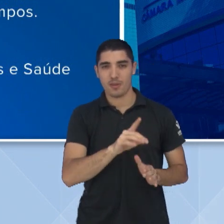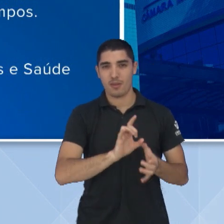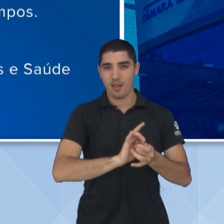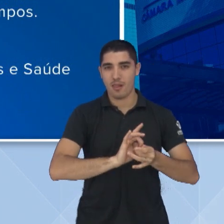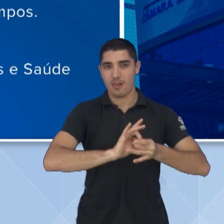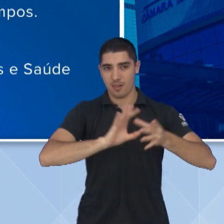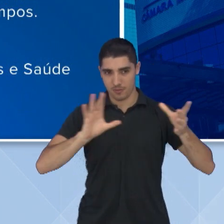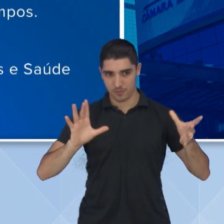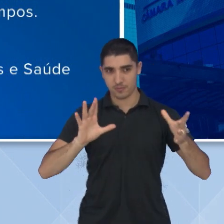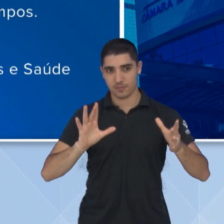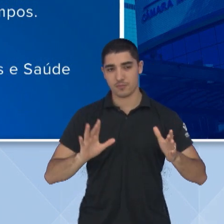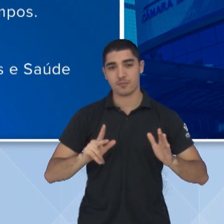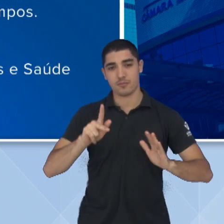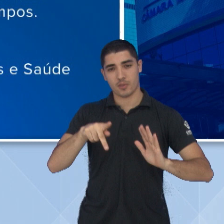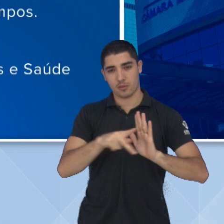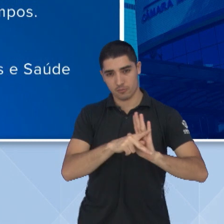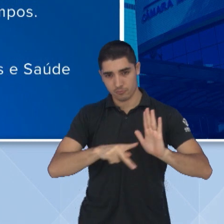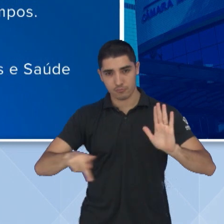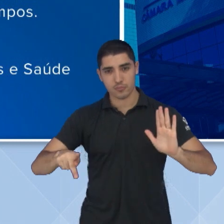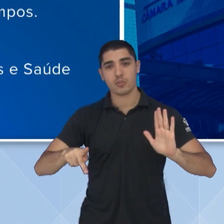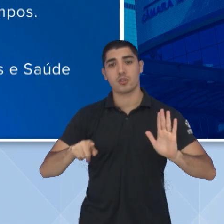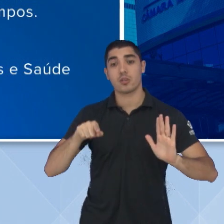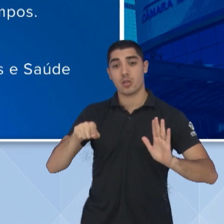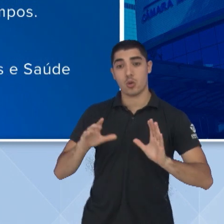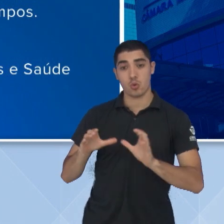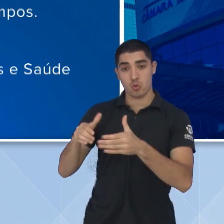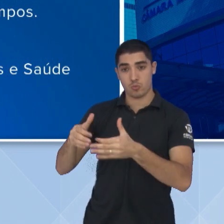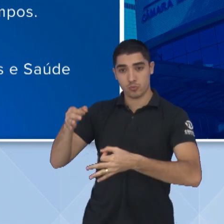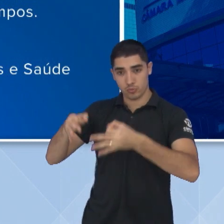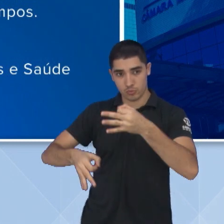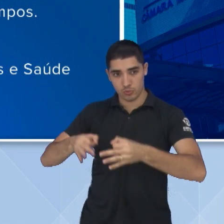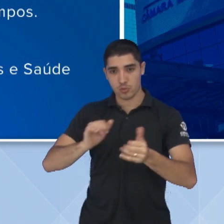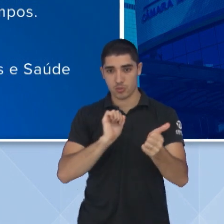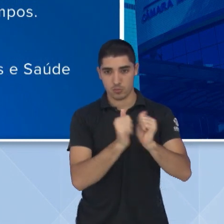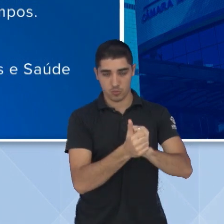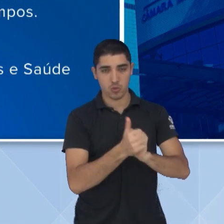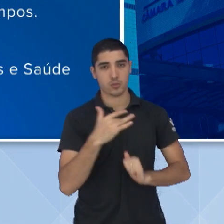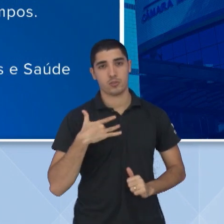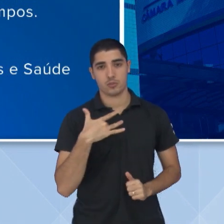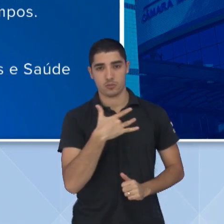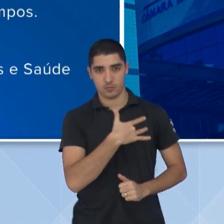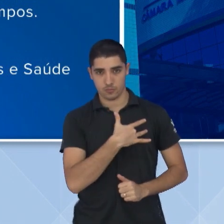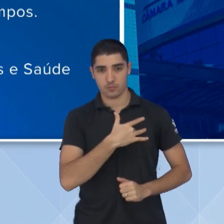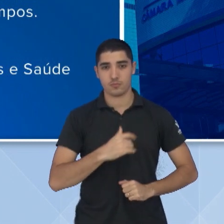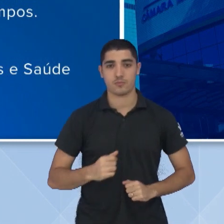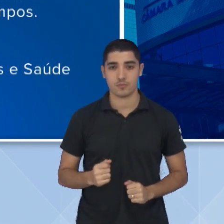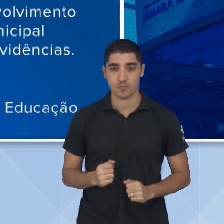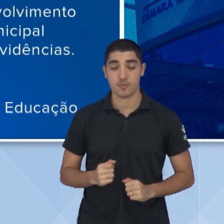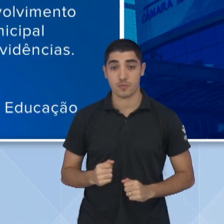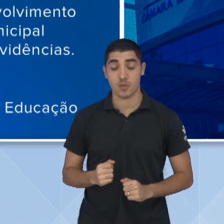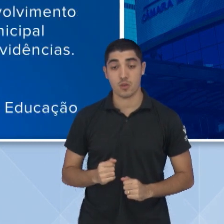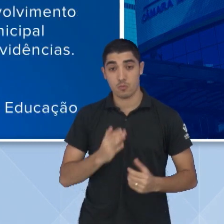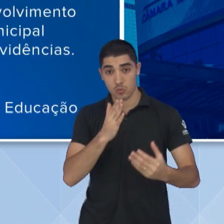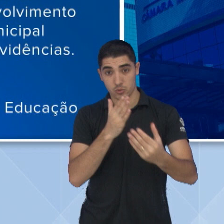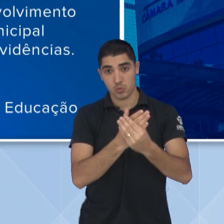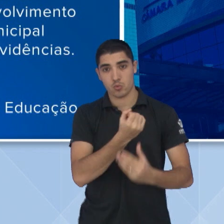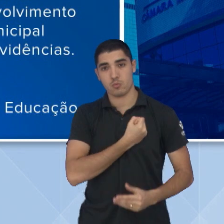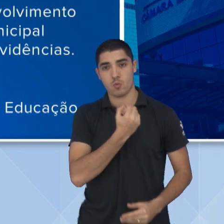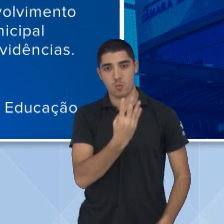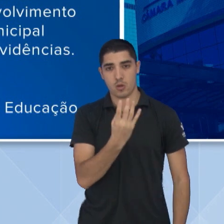é ordinário, comissões de Justiça, Esporte e Saúde. Processo número